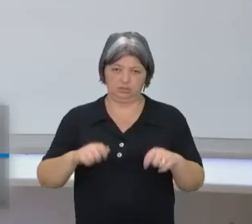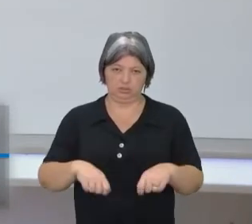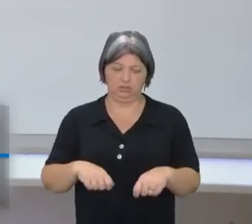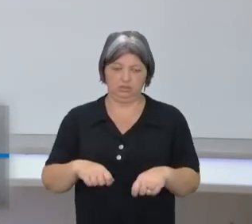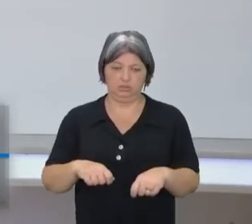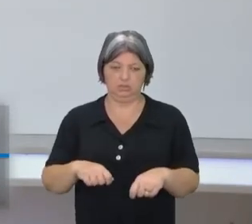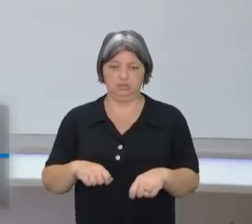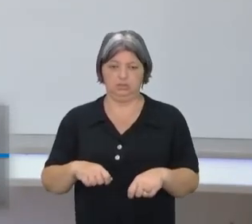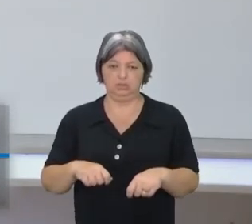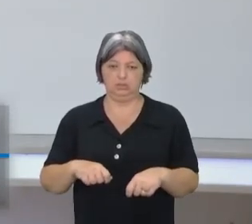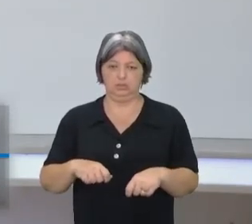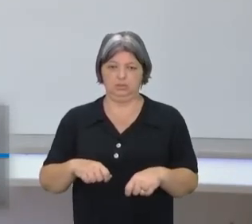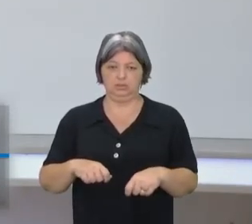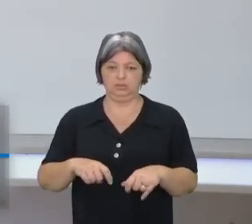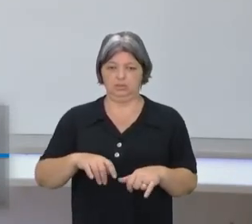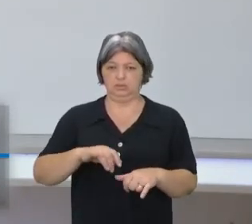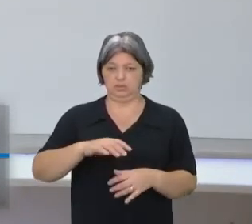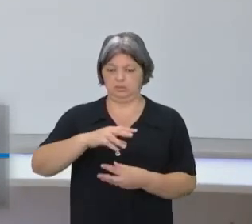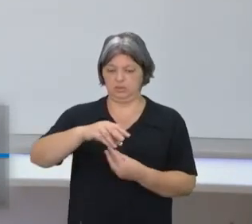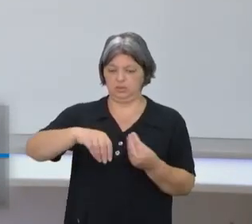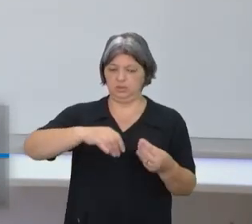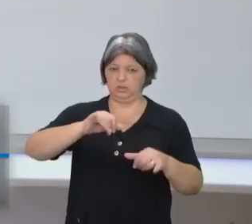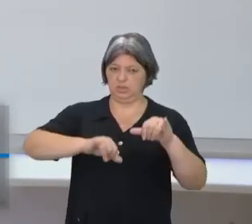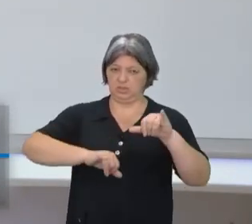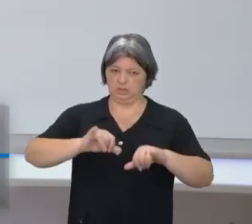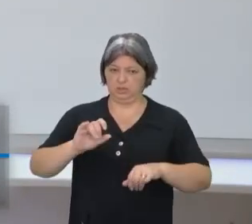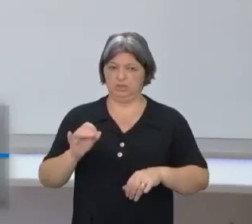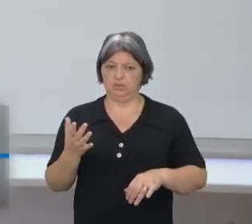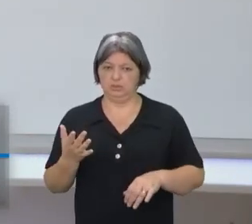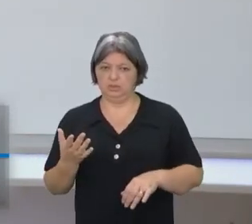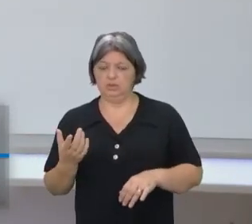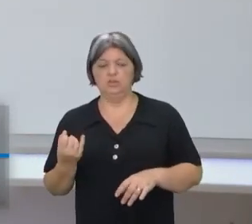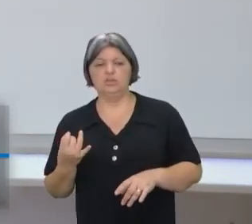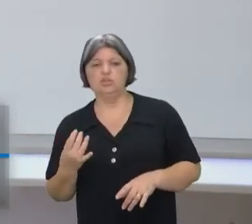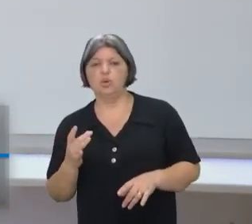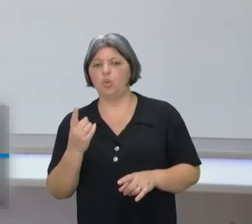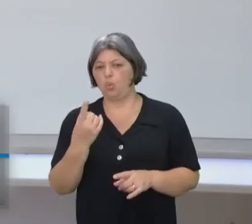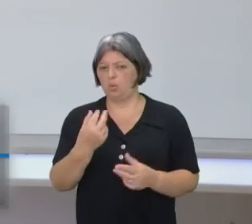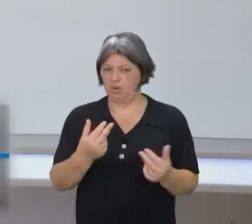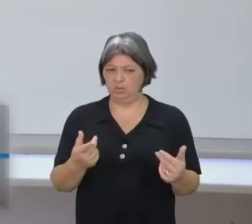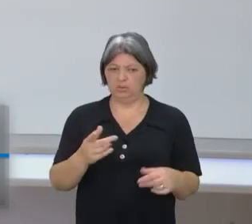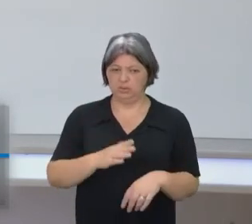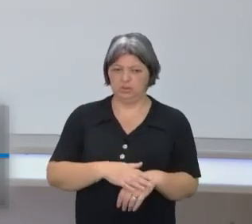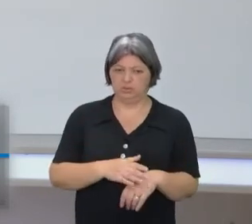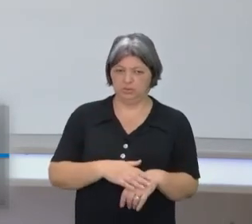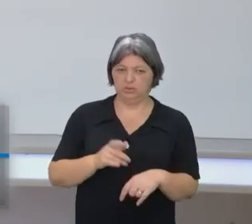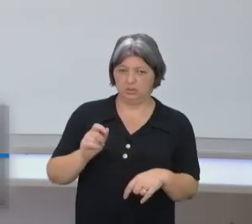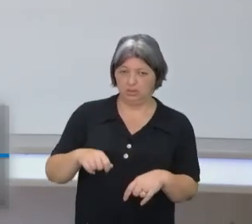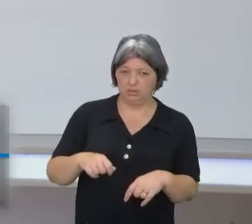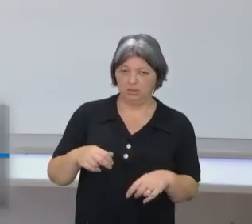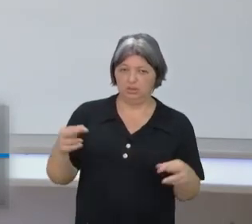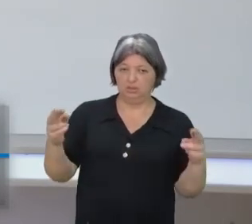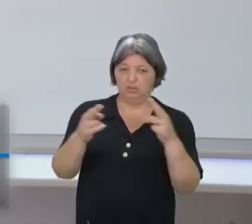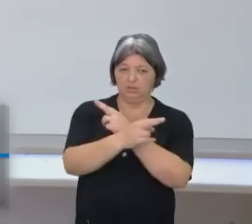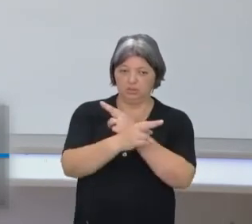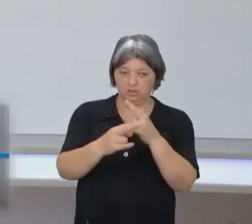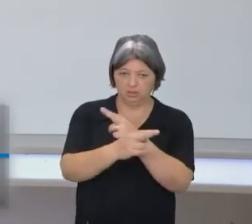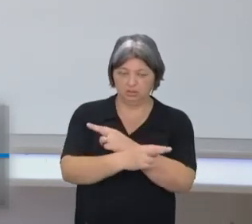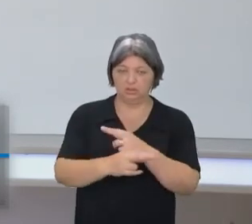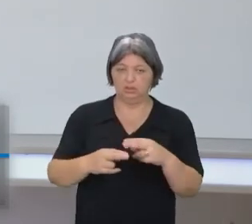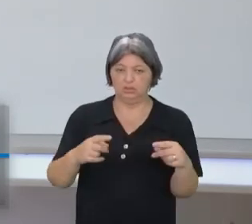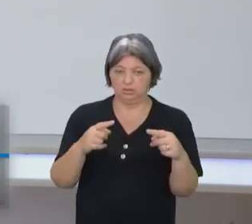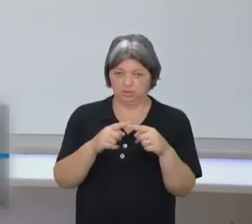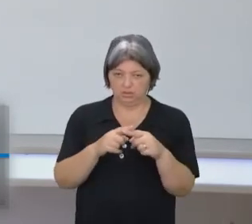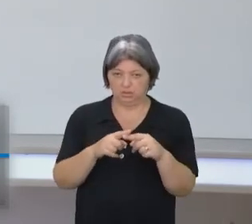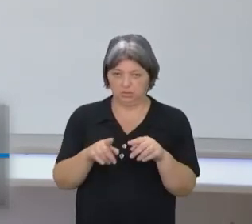equilíbrio químico aconteça com elas? Se ela vai só em um sentido, a gente vai ter algum dia alguma relação de igualdade?